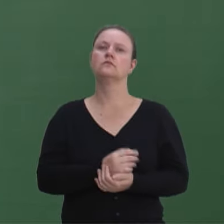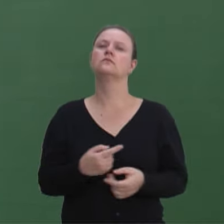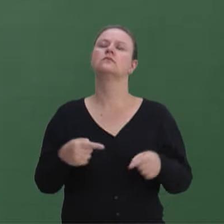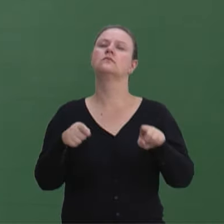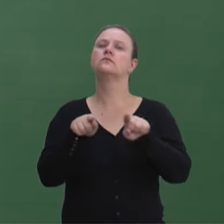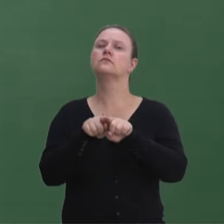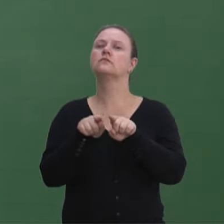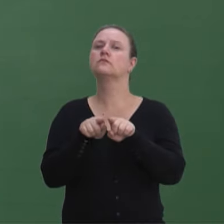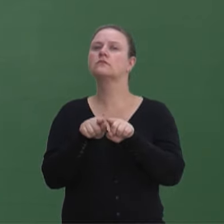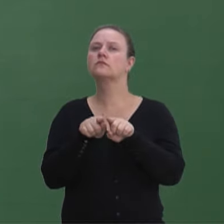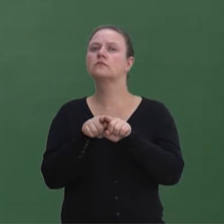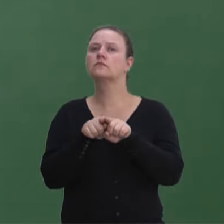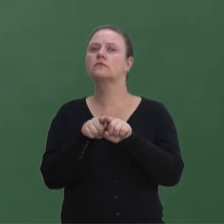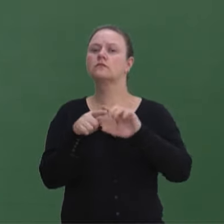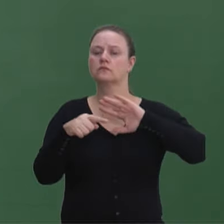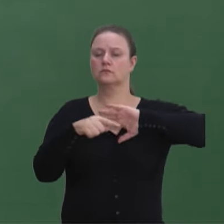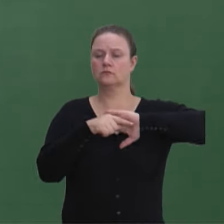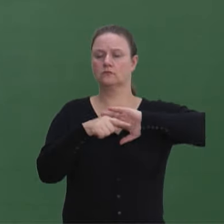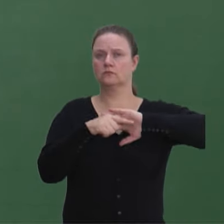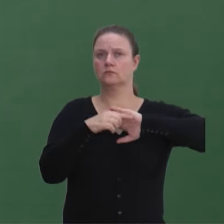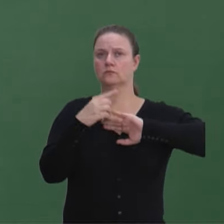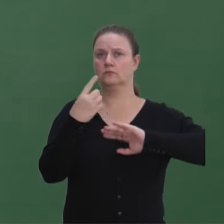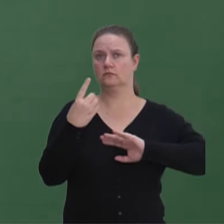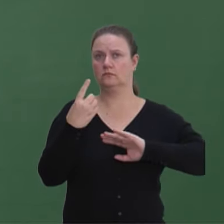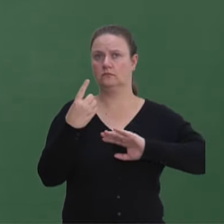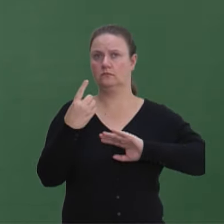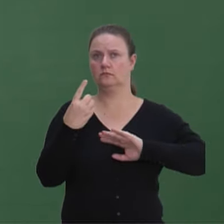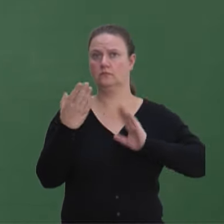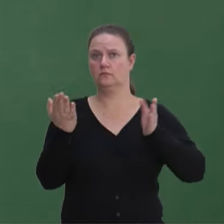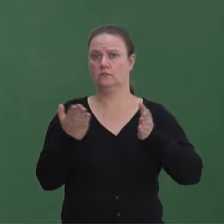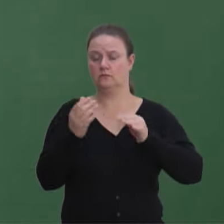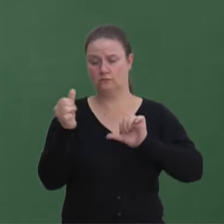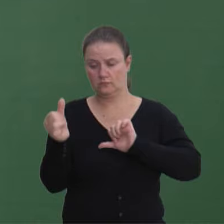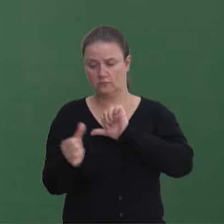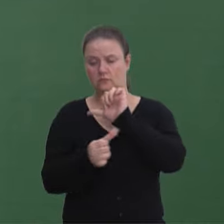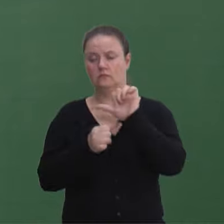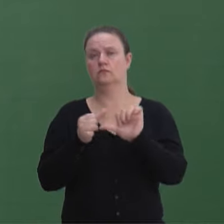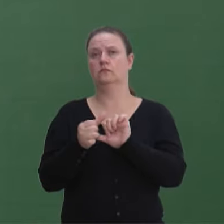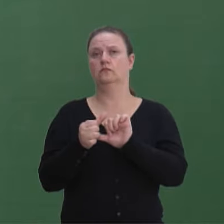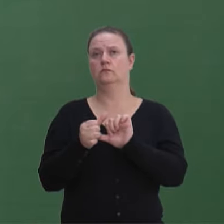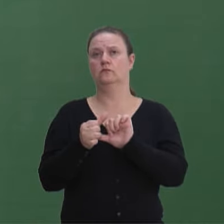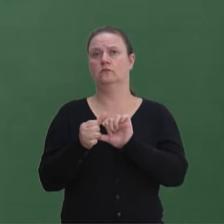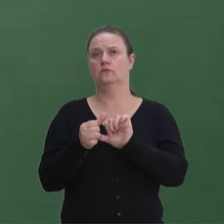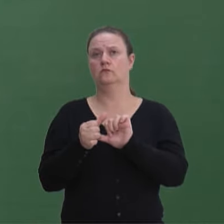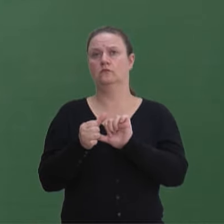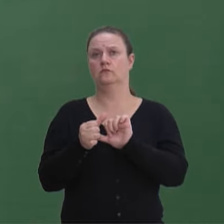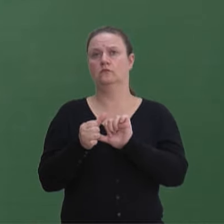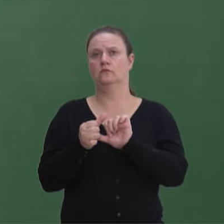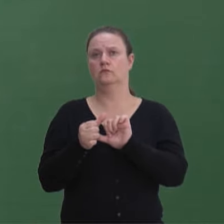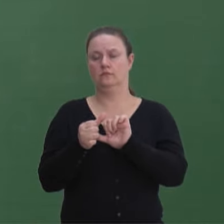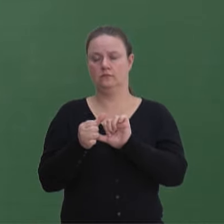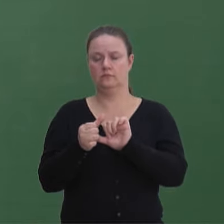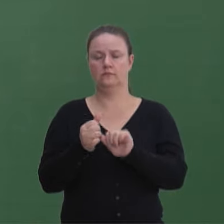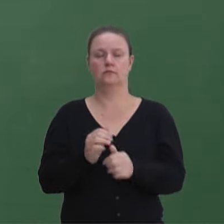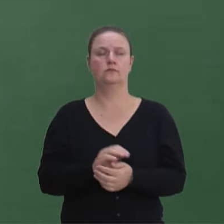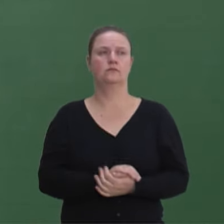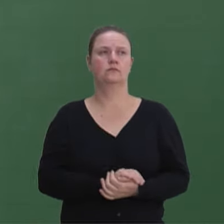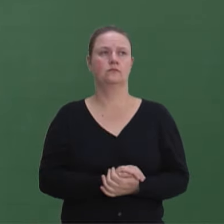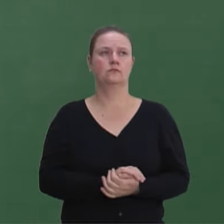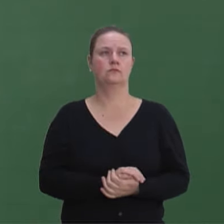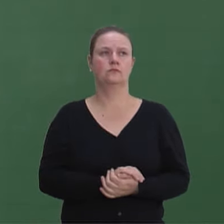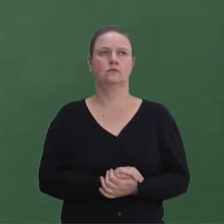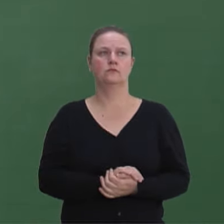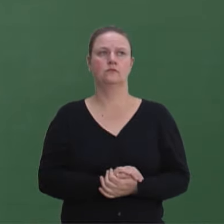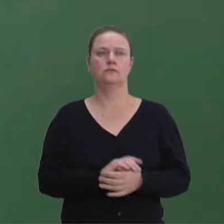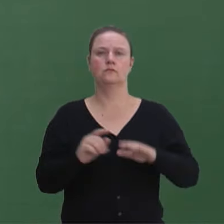igual. Esse menos 1 eu vou passar para o lado de lá, porque ele é um termo independente. Menos 1, ele vai